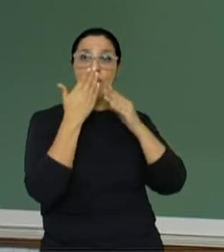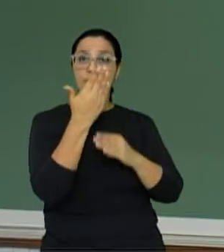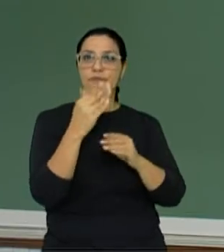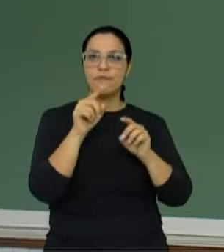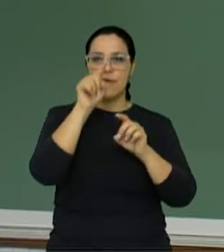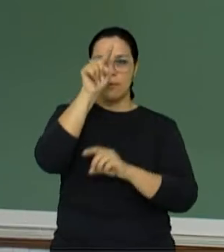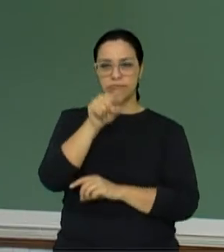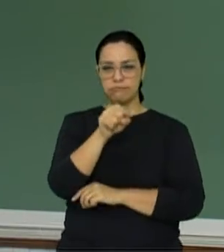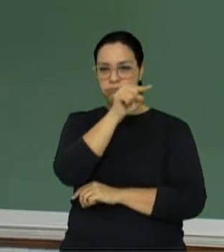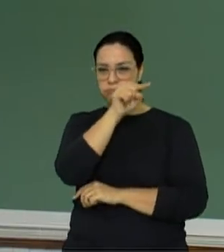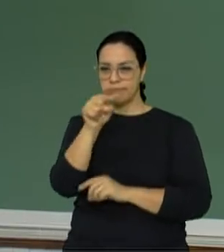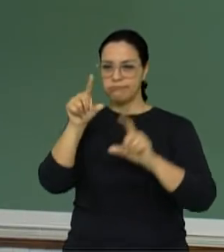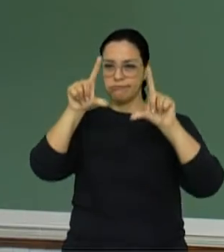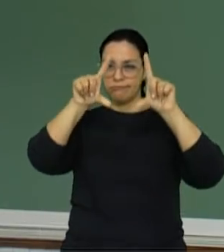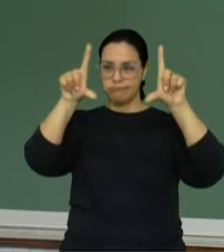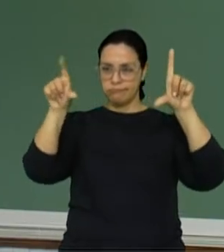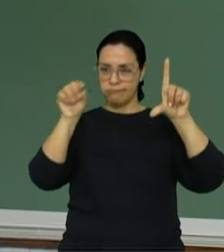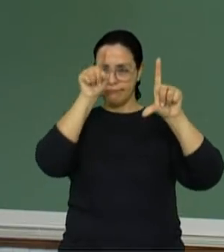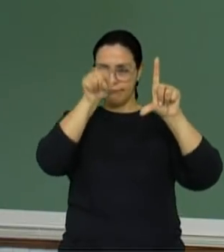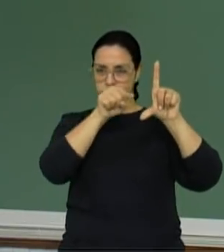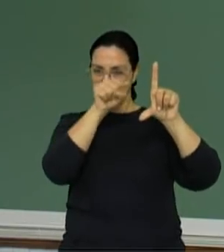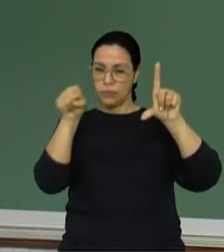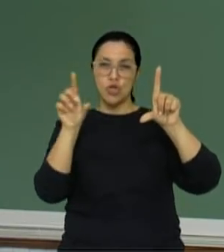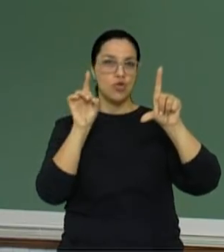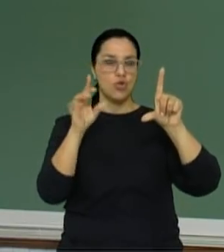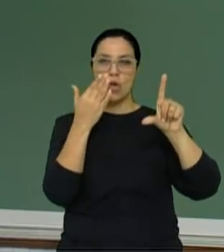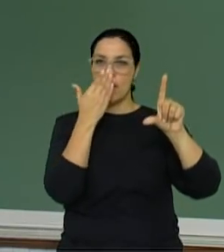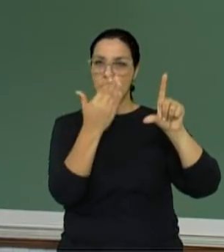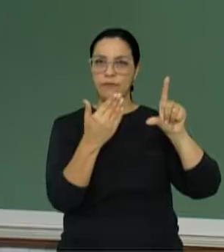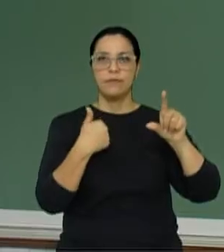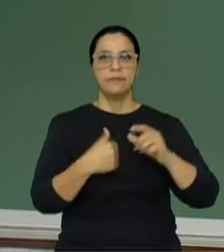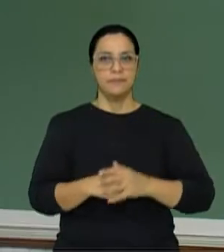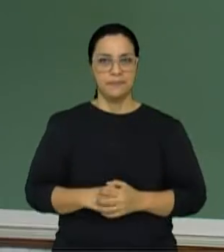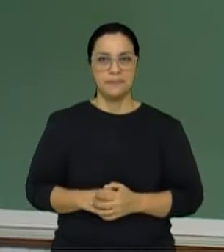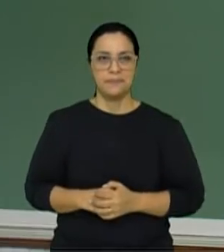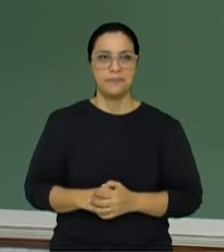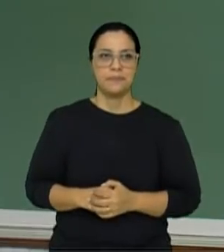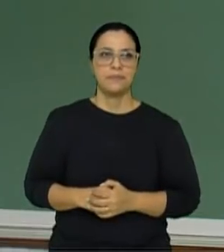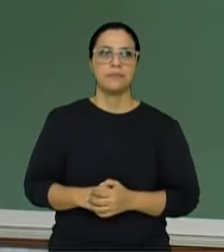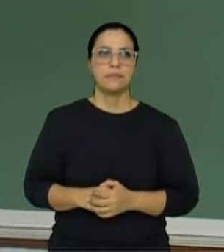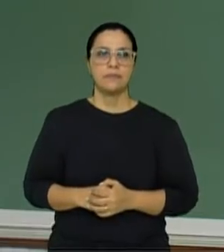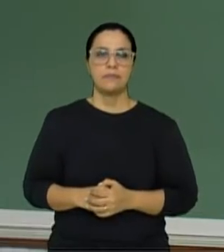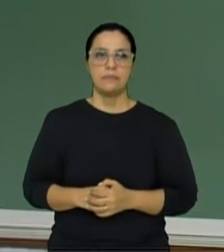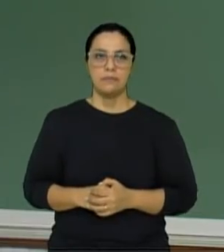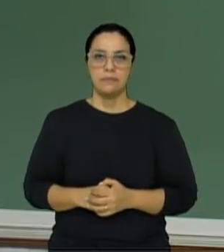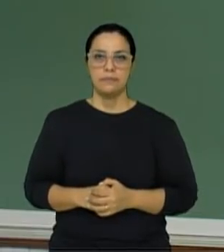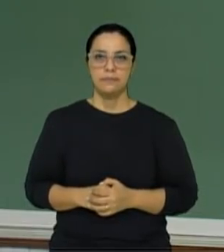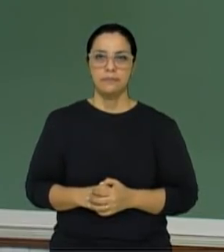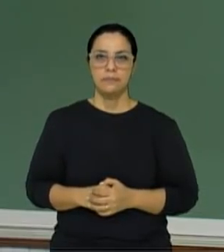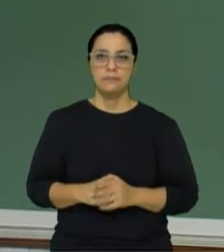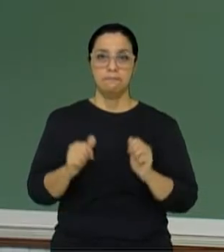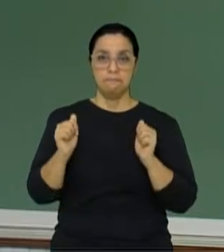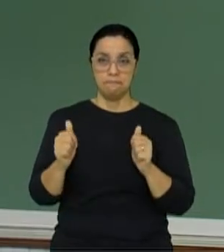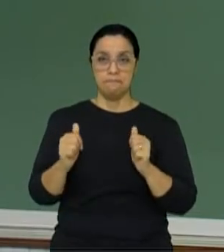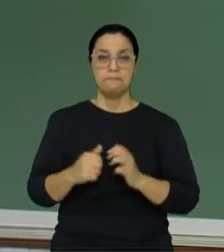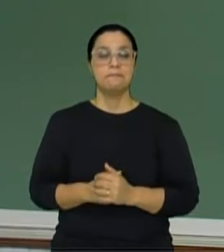baixo seria profunda aqui embaixo, e essa primeira aqui seria essa mais, para frente aqui, a primeira também.